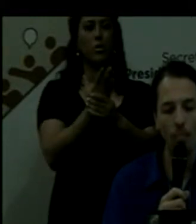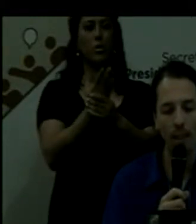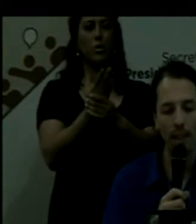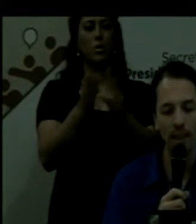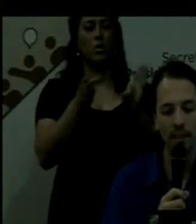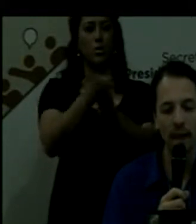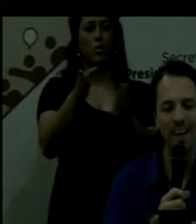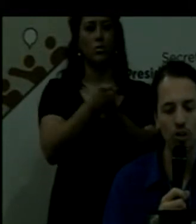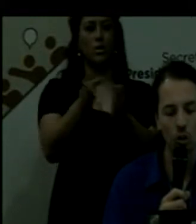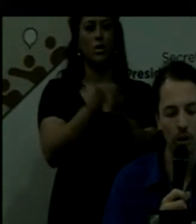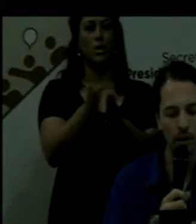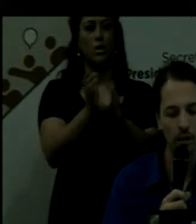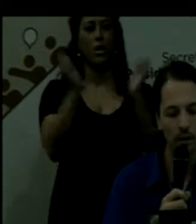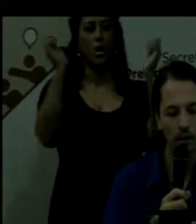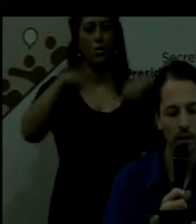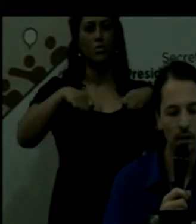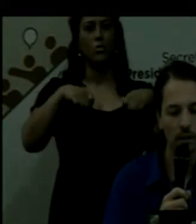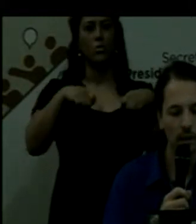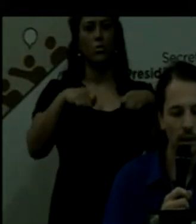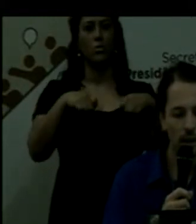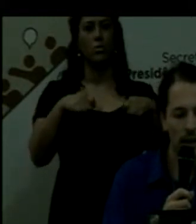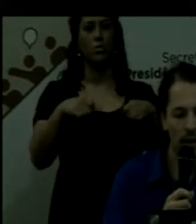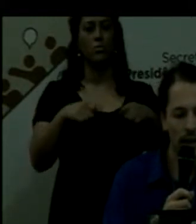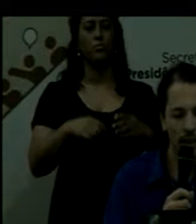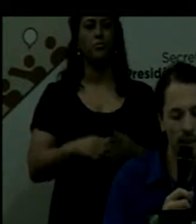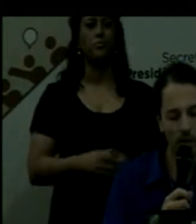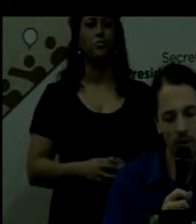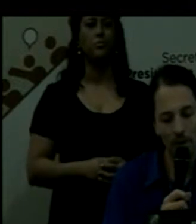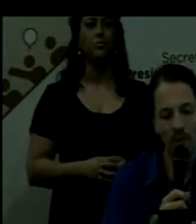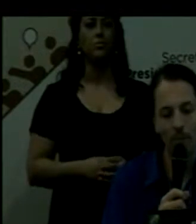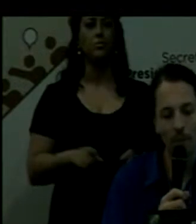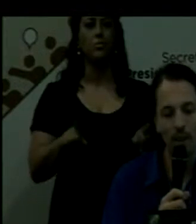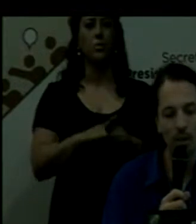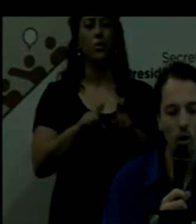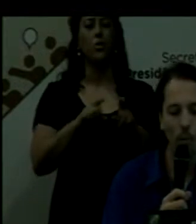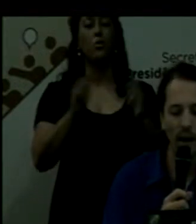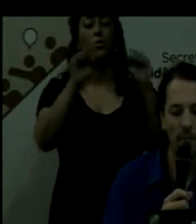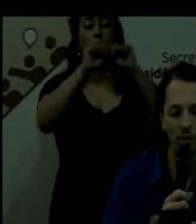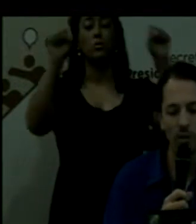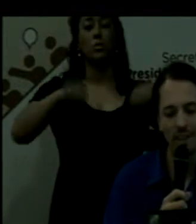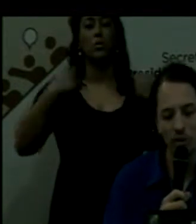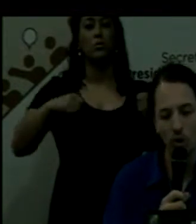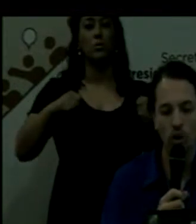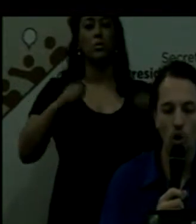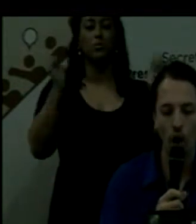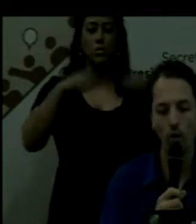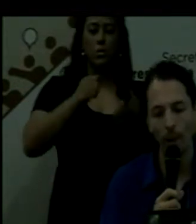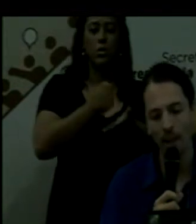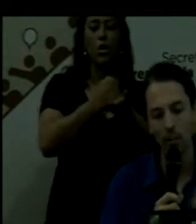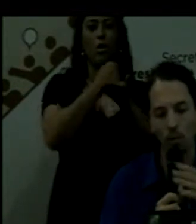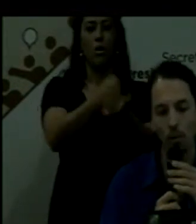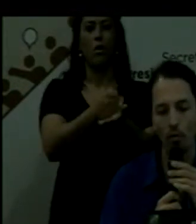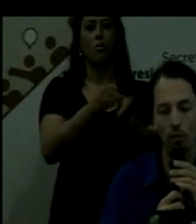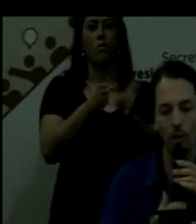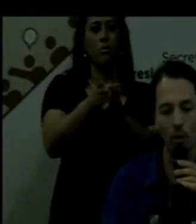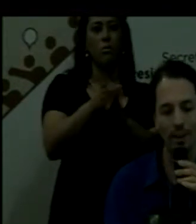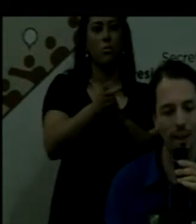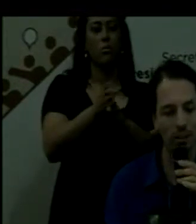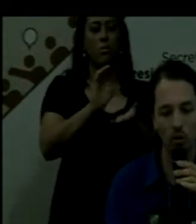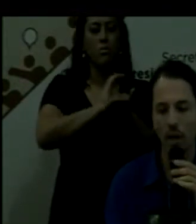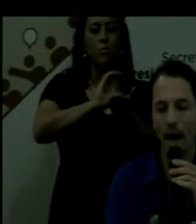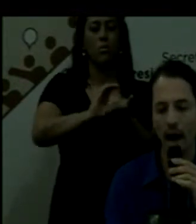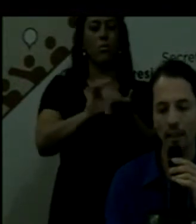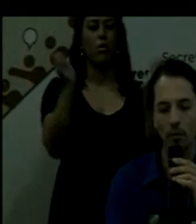sua competência e ações. O sistema deve permitir o acompanhamento das ações que ocorrem no país,